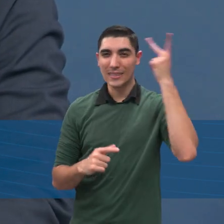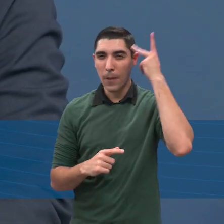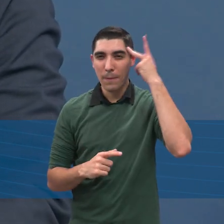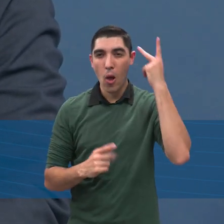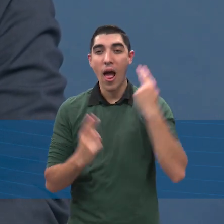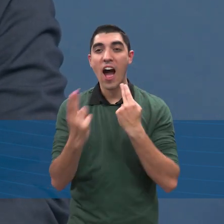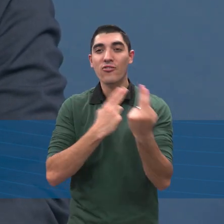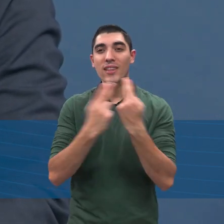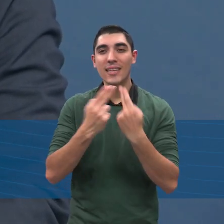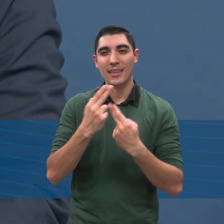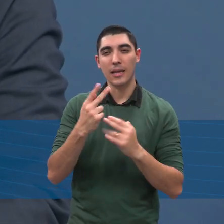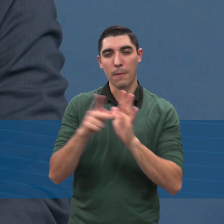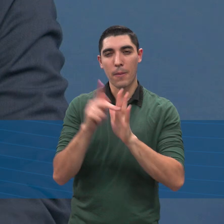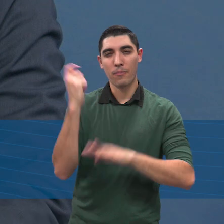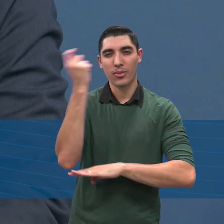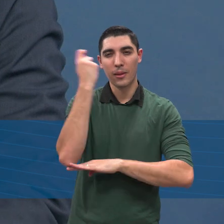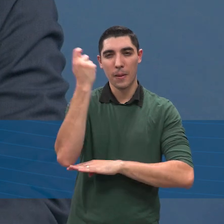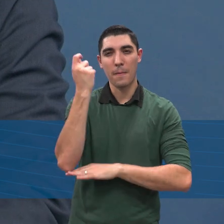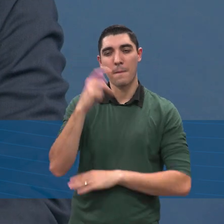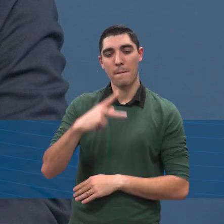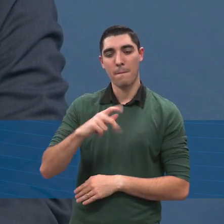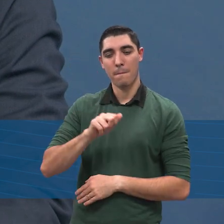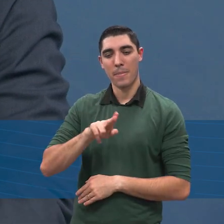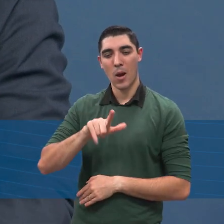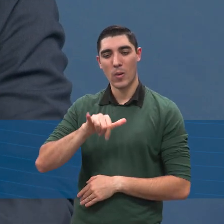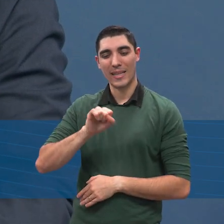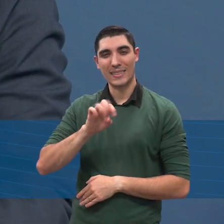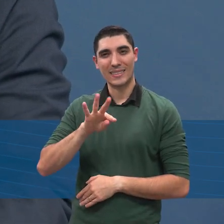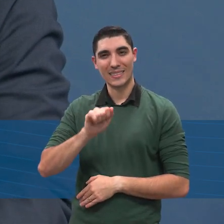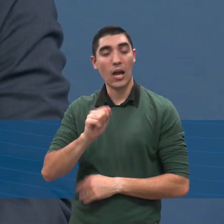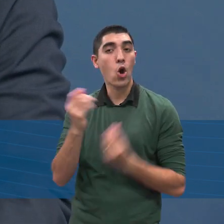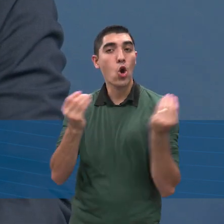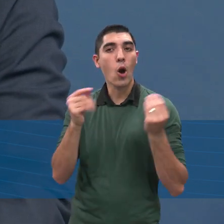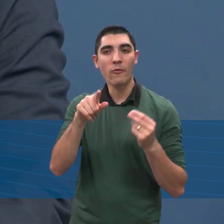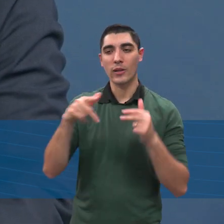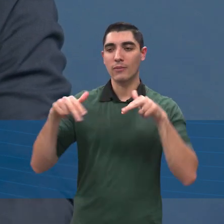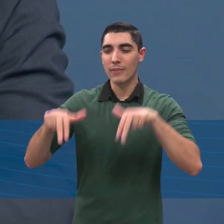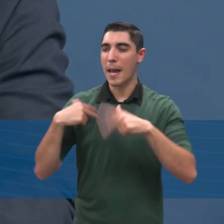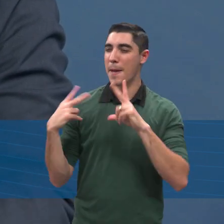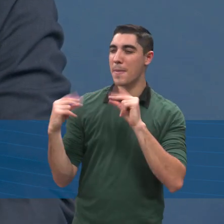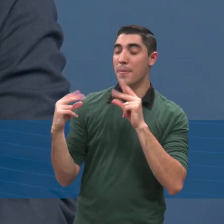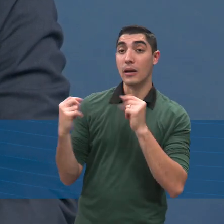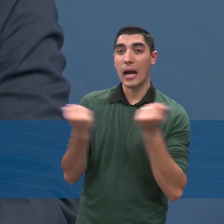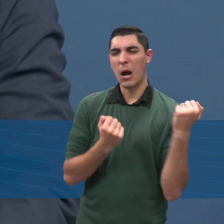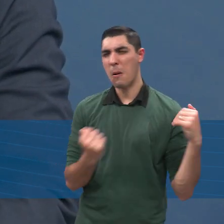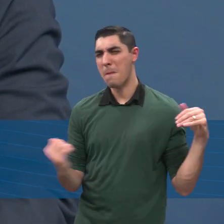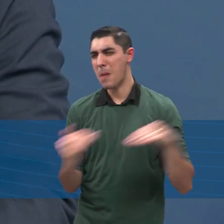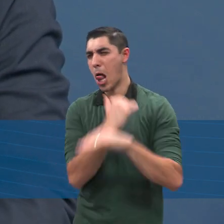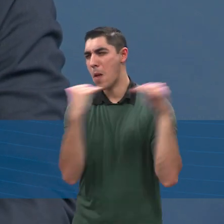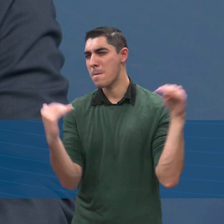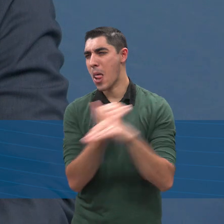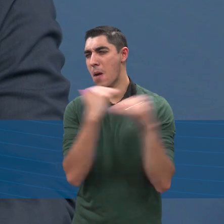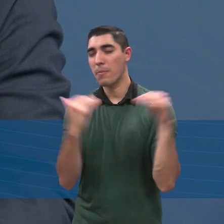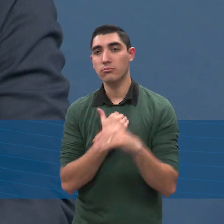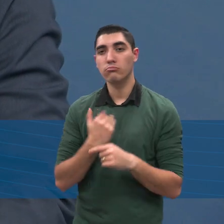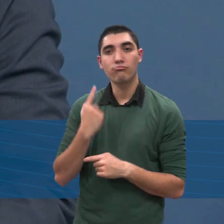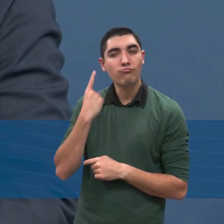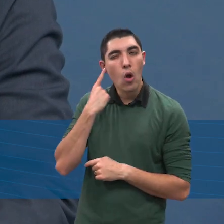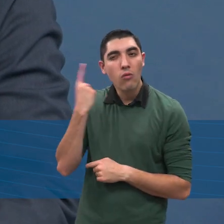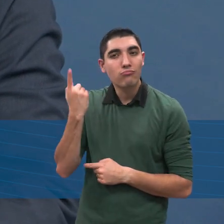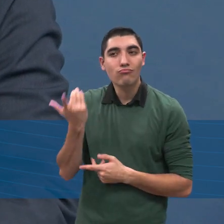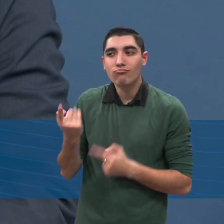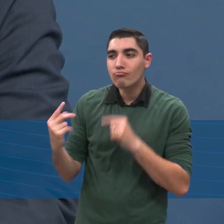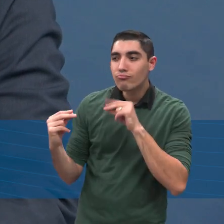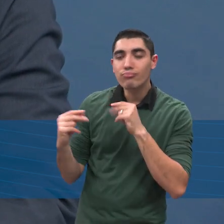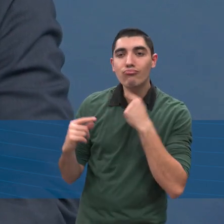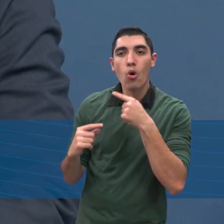Mas em lugares que são, a gente fala que a densidade é menor, né, que tem menos pessoas, essas pessoas tendem a ser